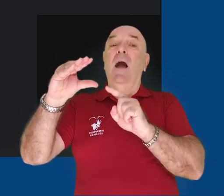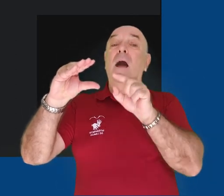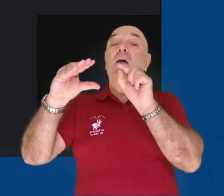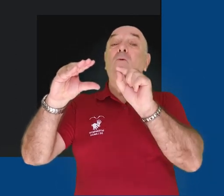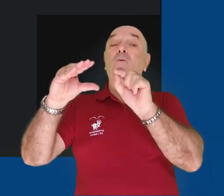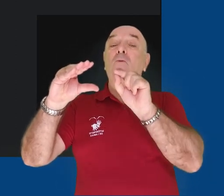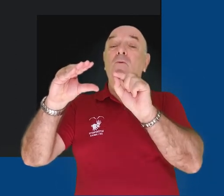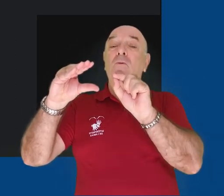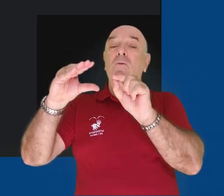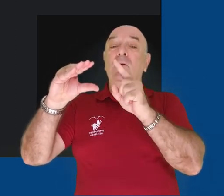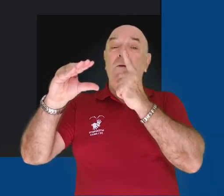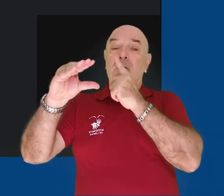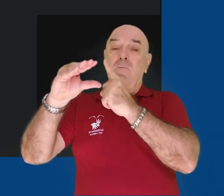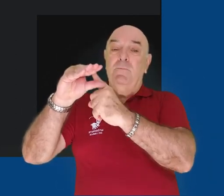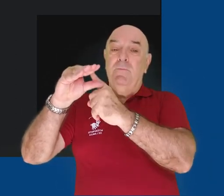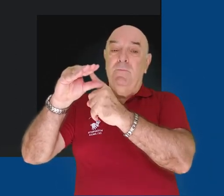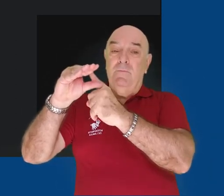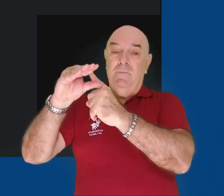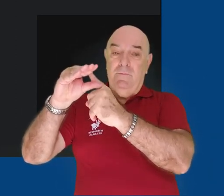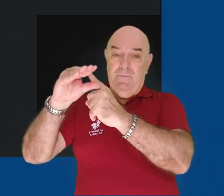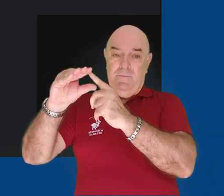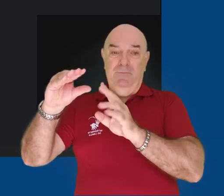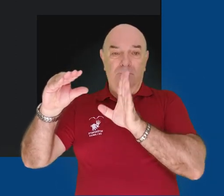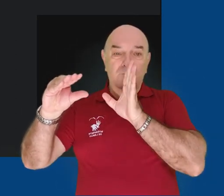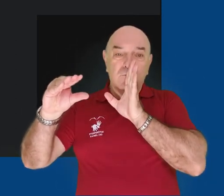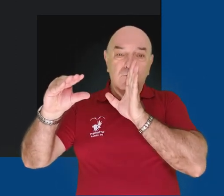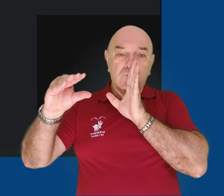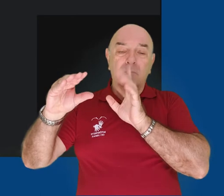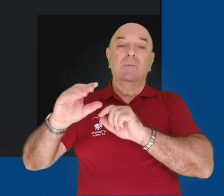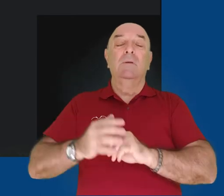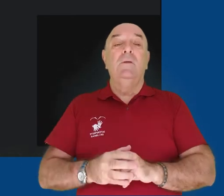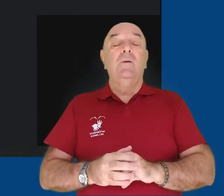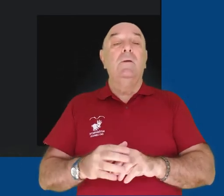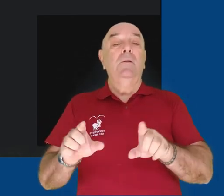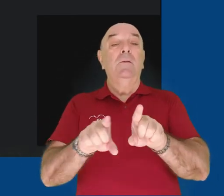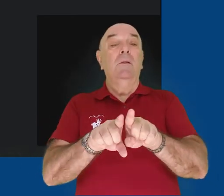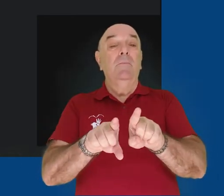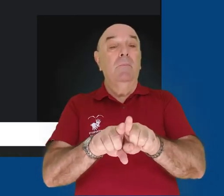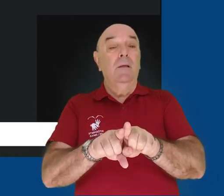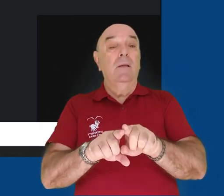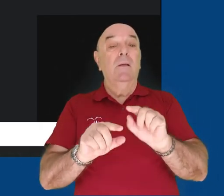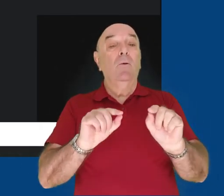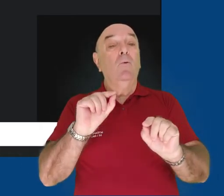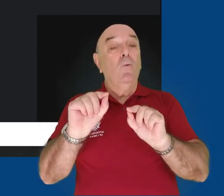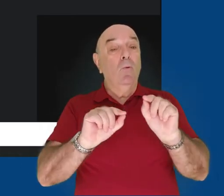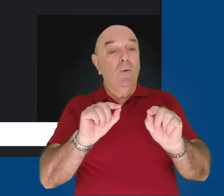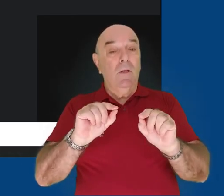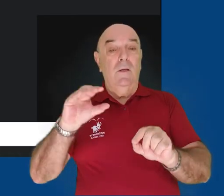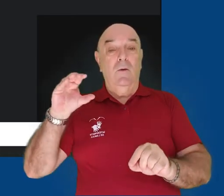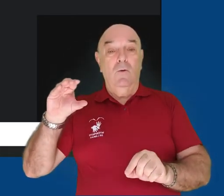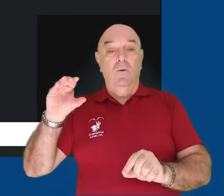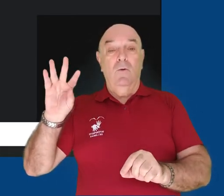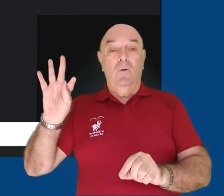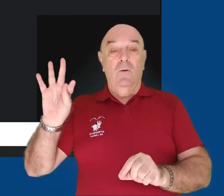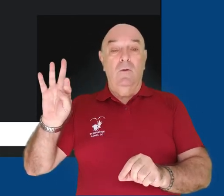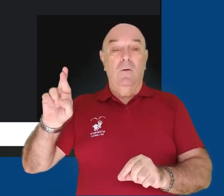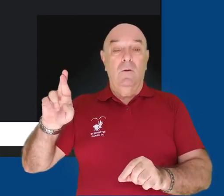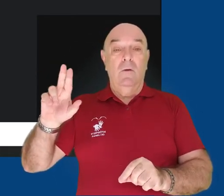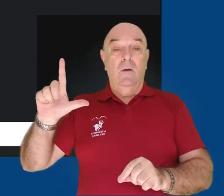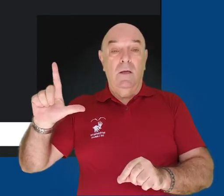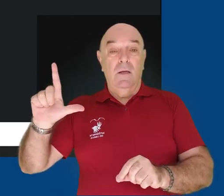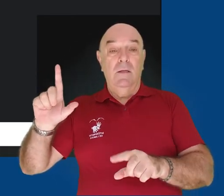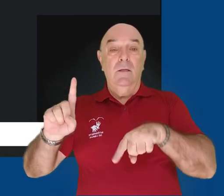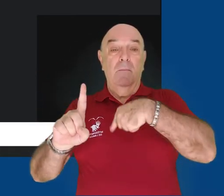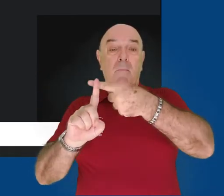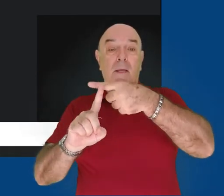para então silenciar essa aba específica e também podemos utilizar o atalho control